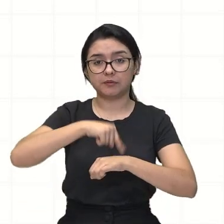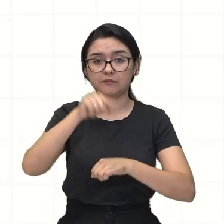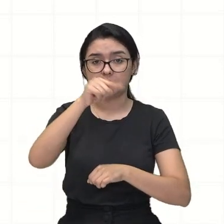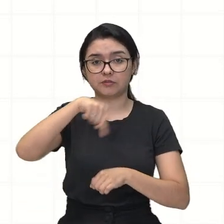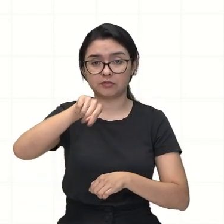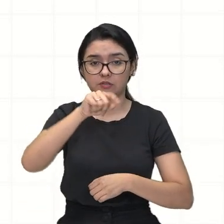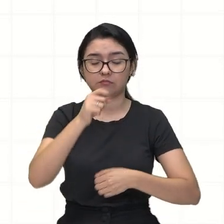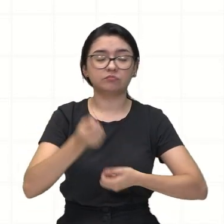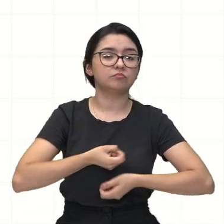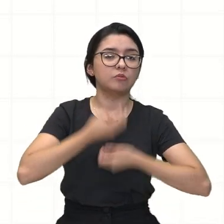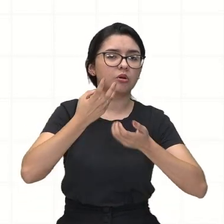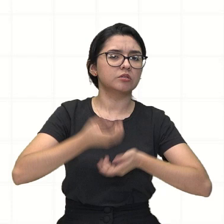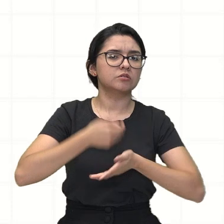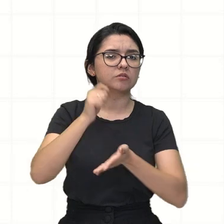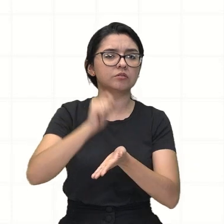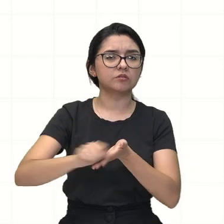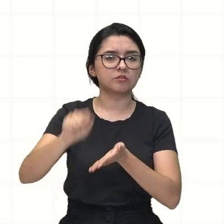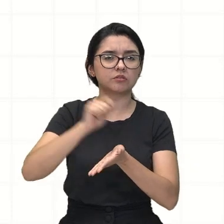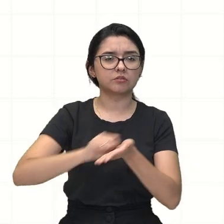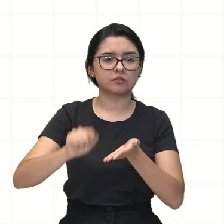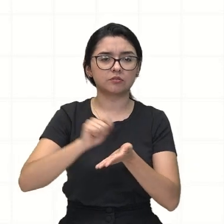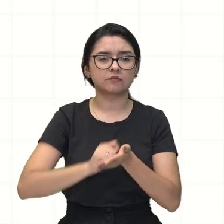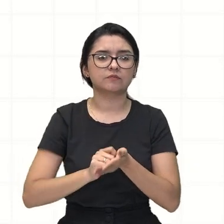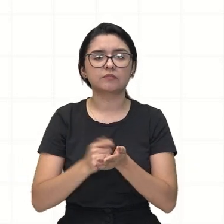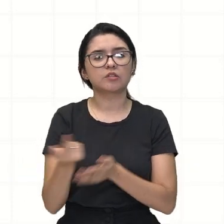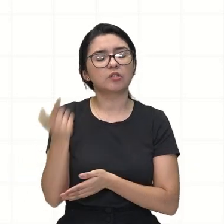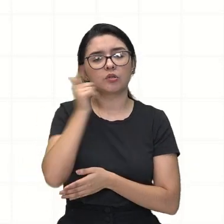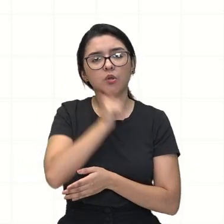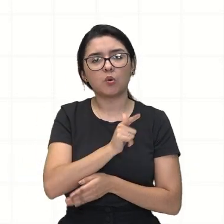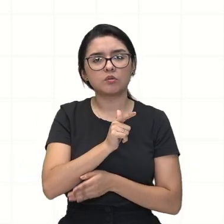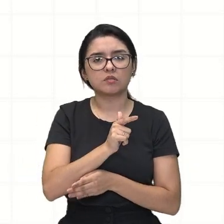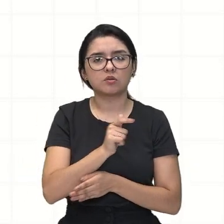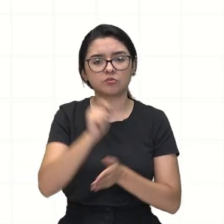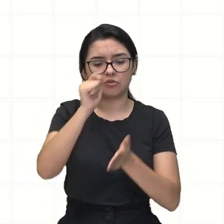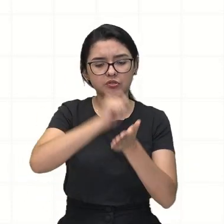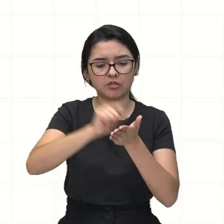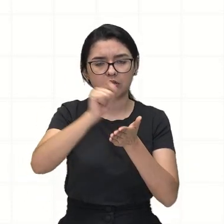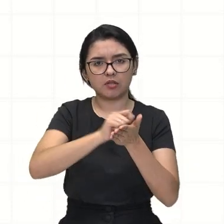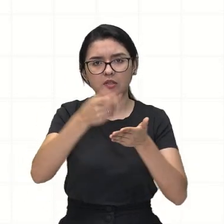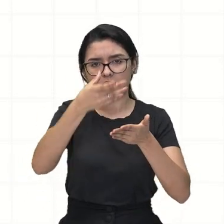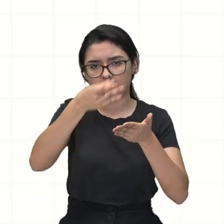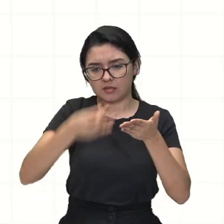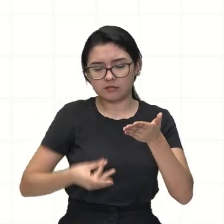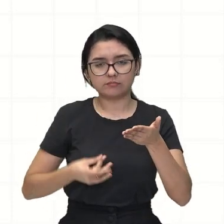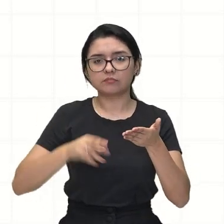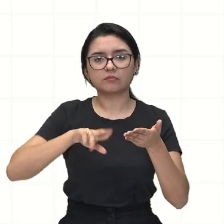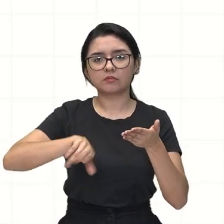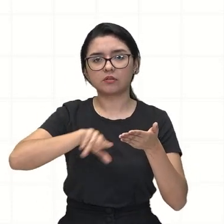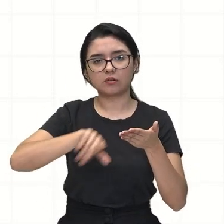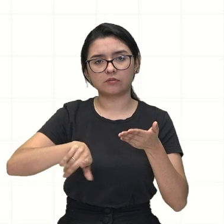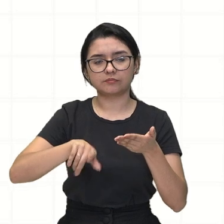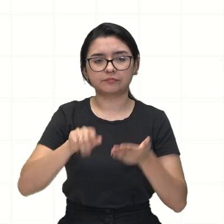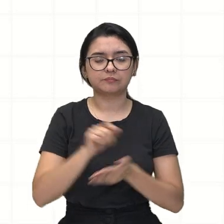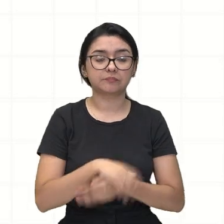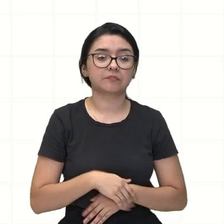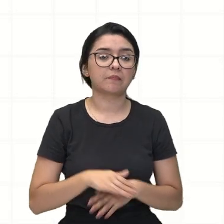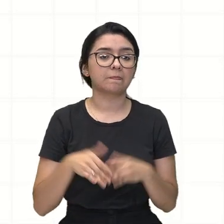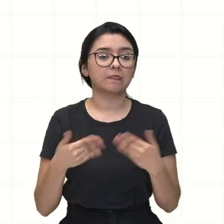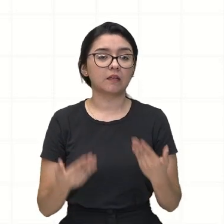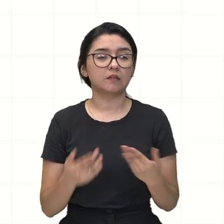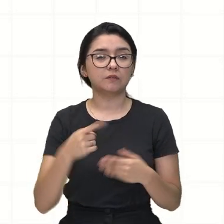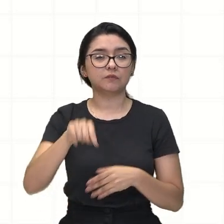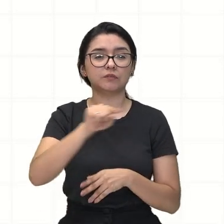poesia, você não preencheu toda a folha de papel, tudo bem? E aí